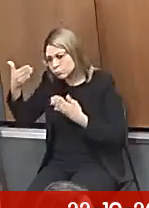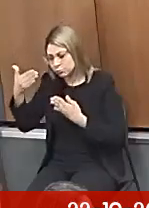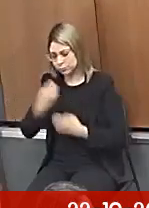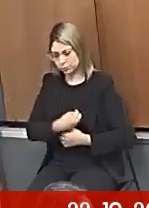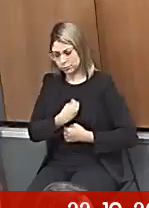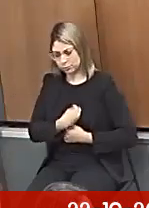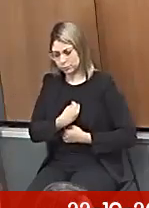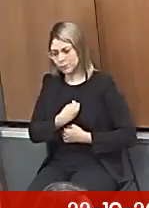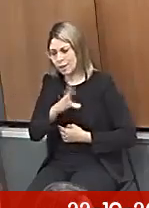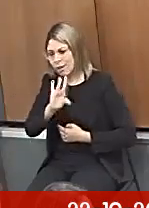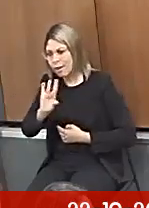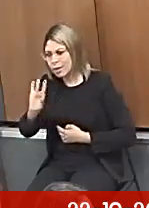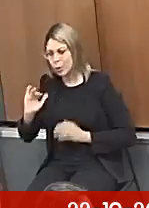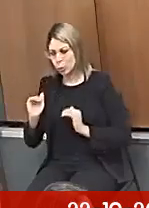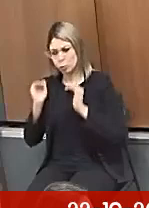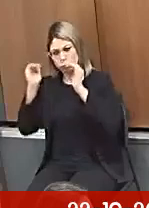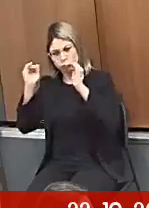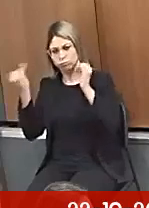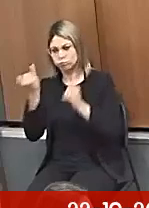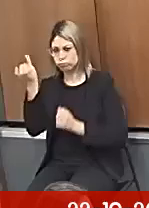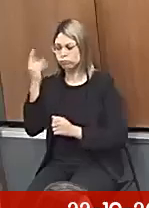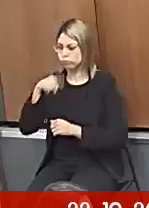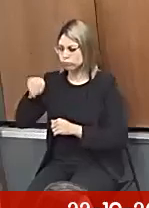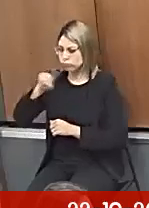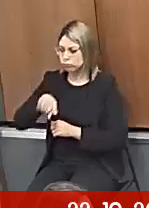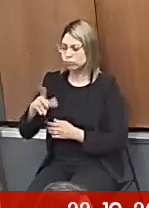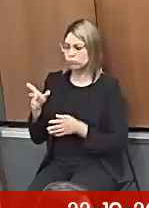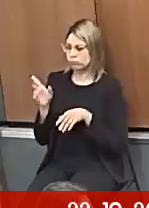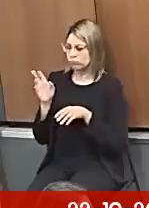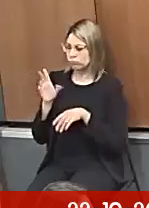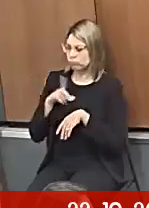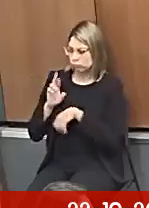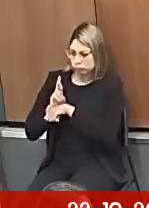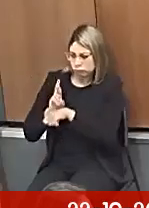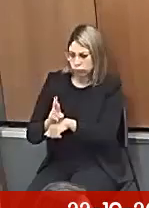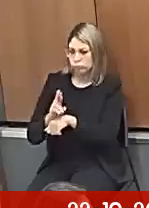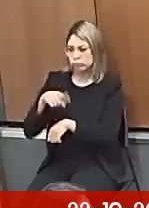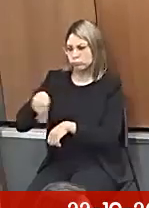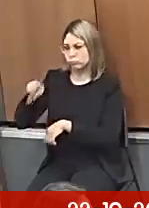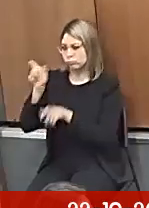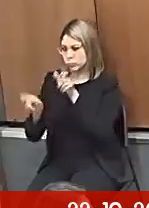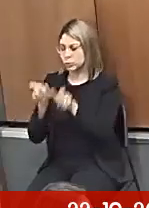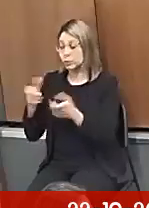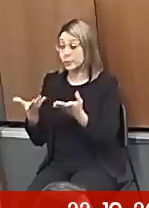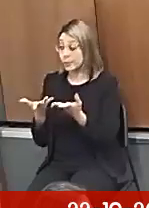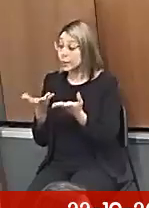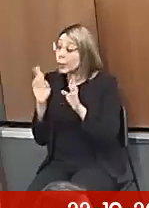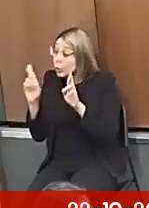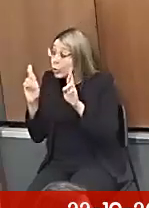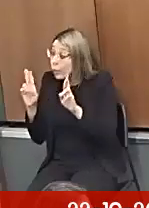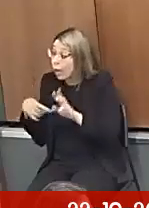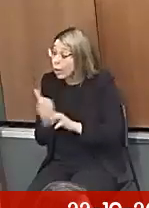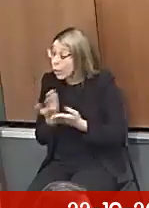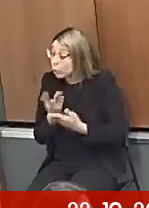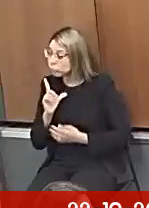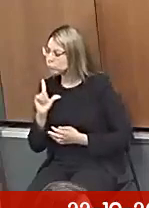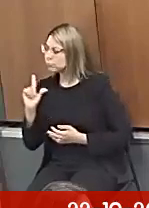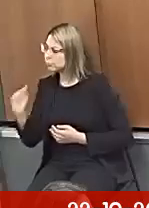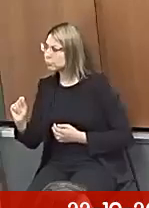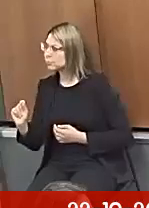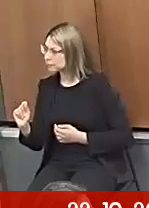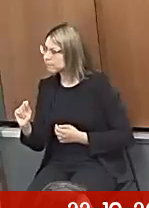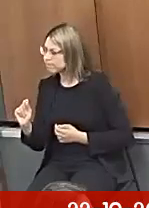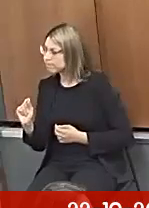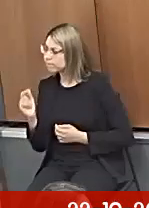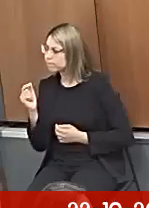importante de tantas autoridades, de tantos órgãos representados nessa tarde, e eu espero que a gente possa sair daqui com